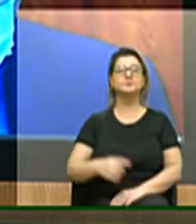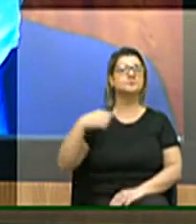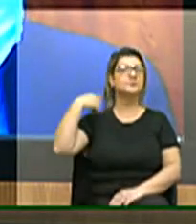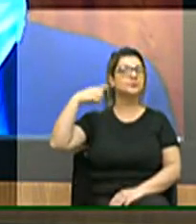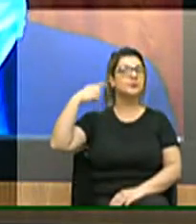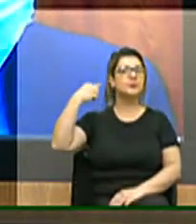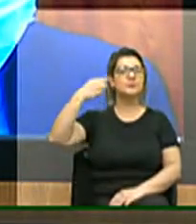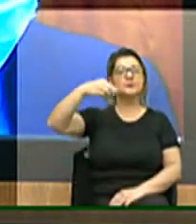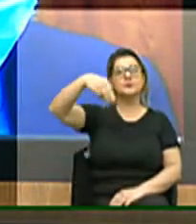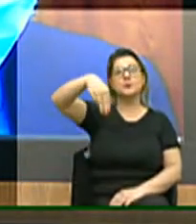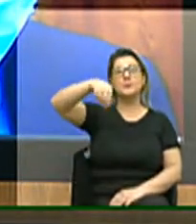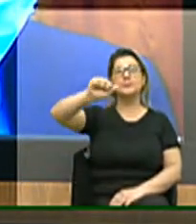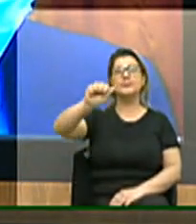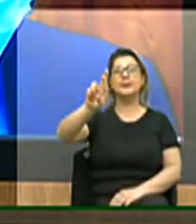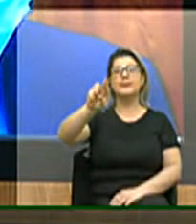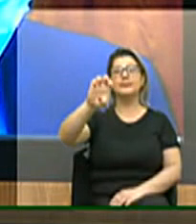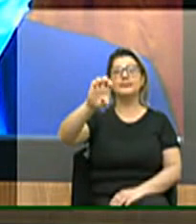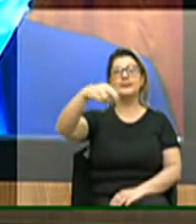Deputado Marenco.